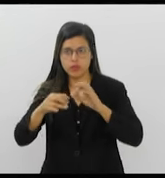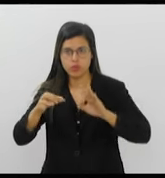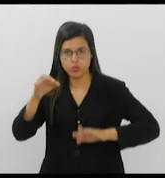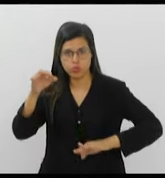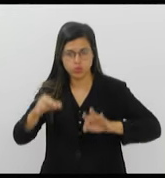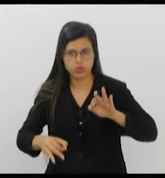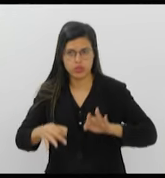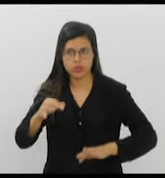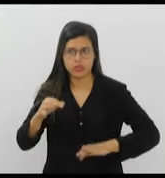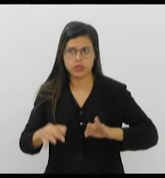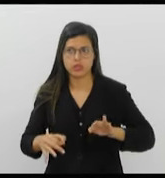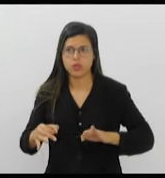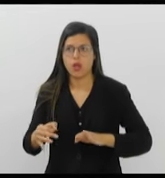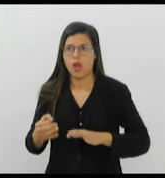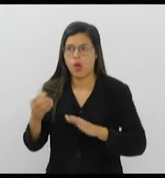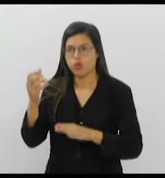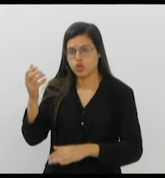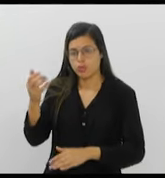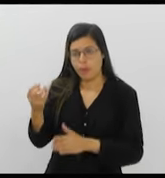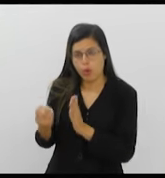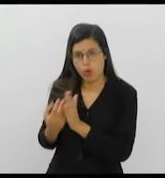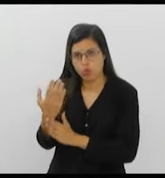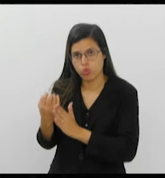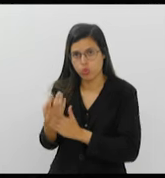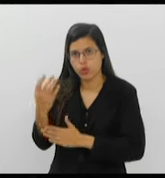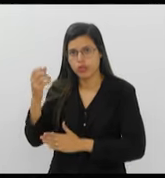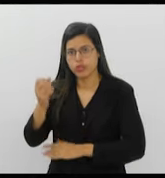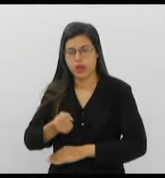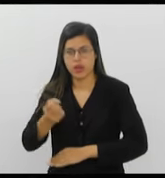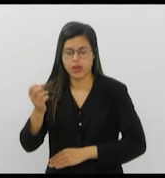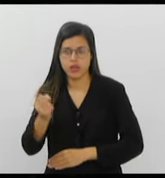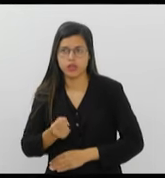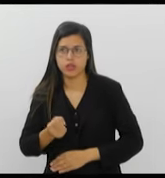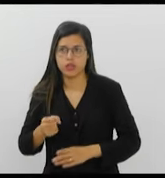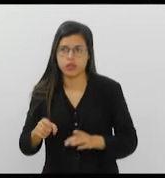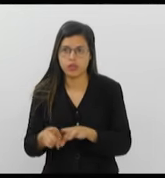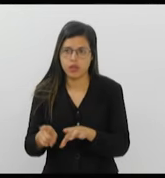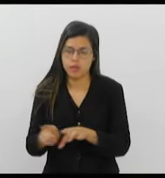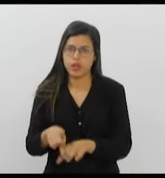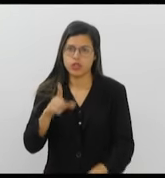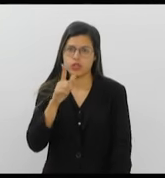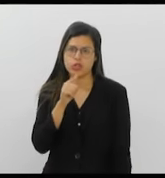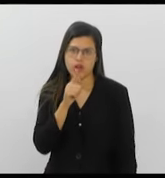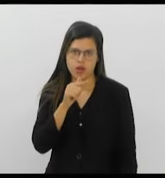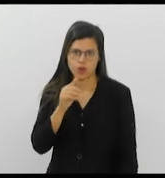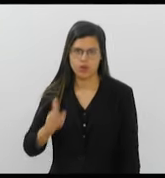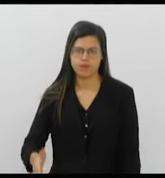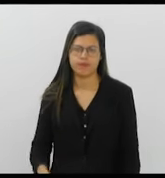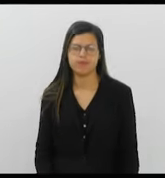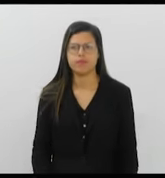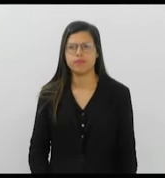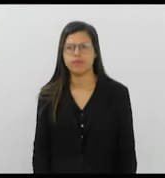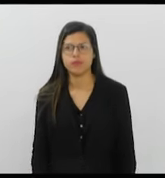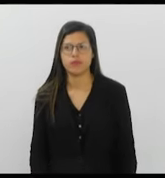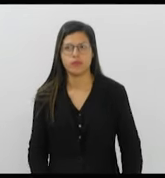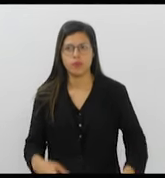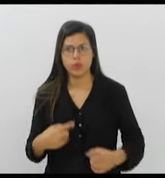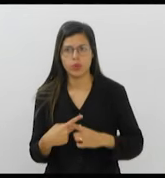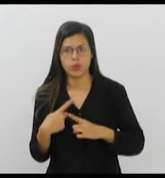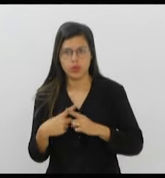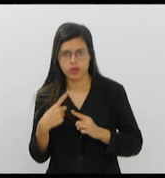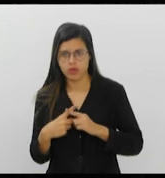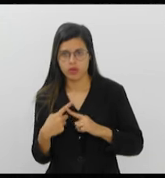justiça aos produtores de leite e de água mineral. Por quê?